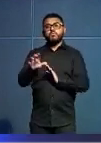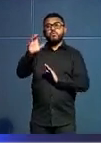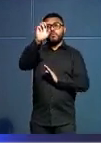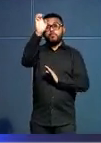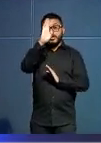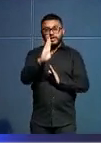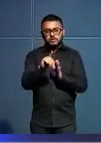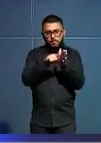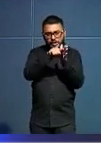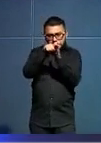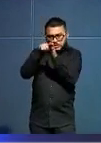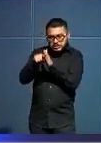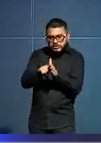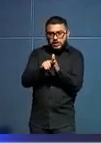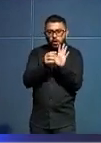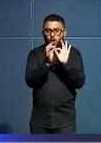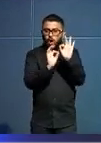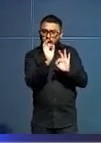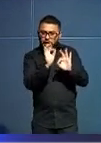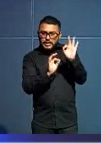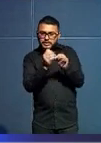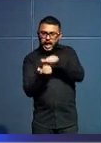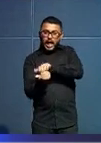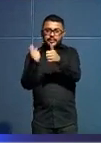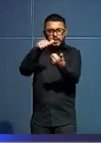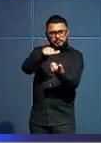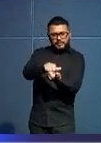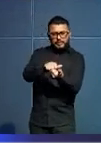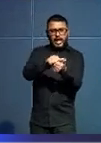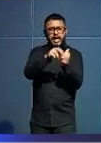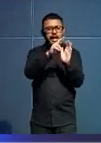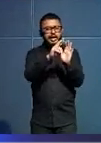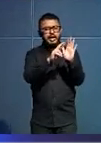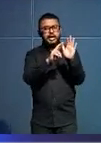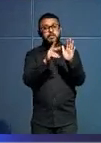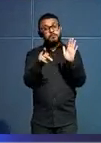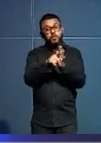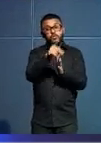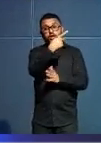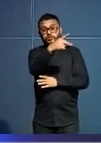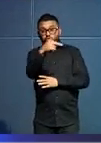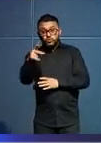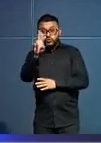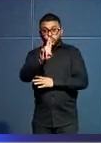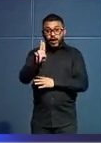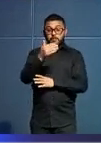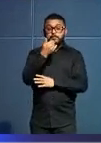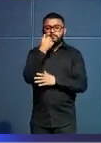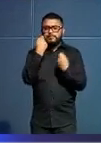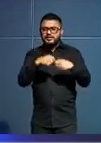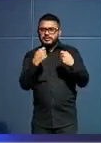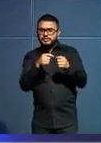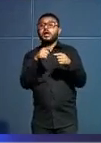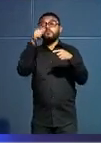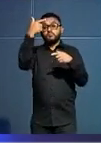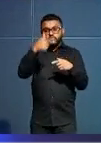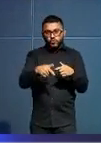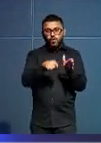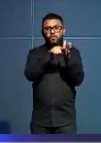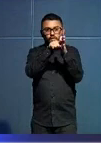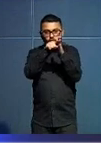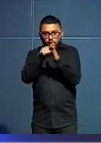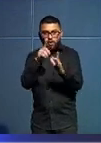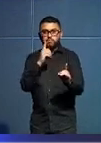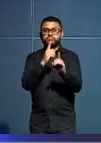para aprimorar Nossa regulação ajustar os indicadores a necessidade da população e orientar a atividade de fiscalização E